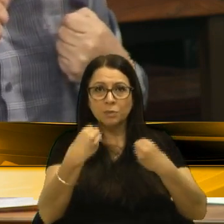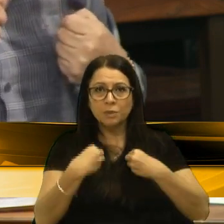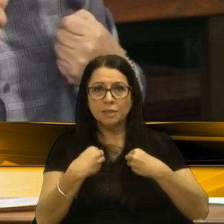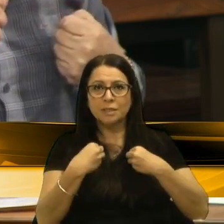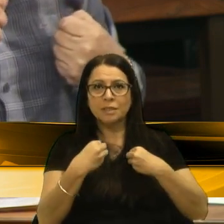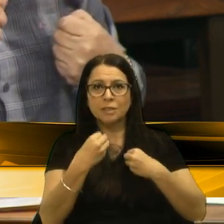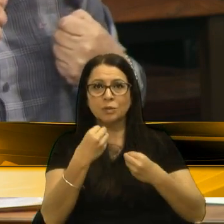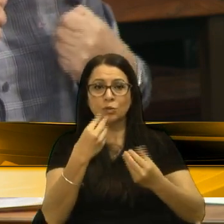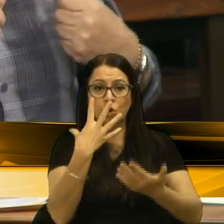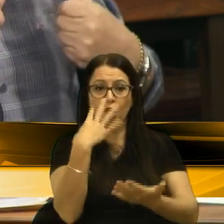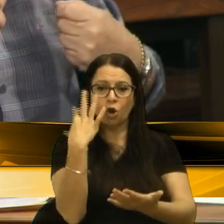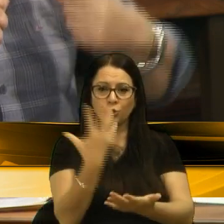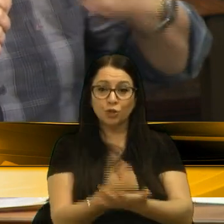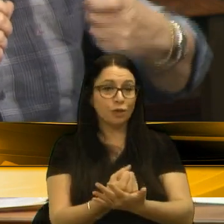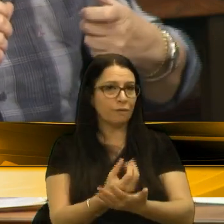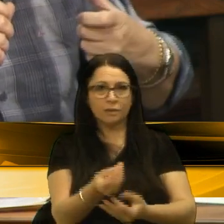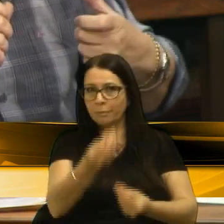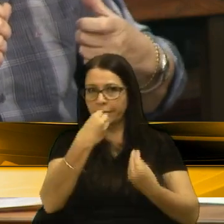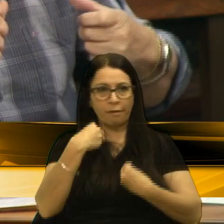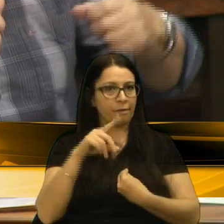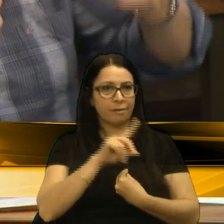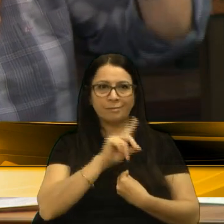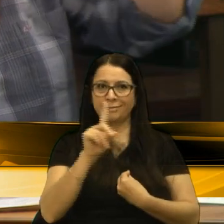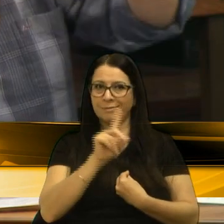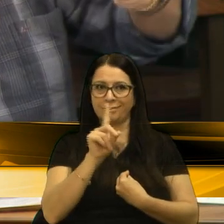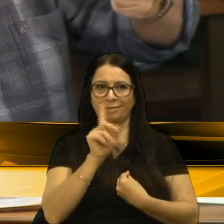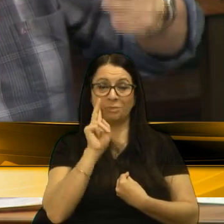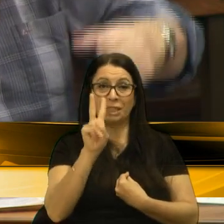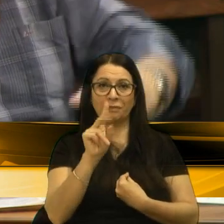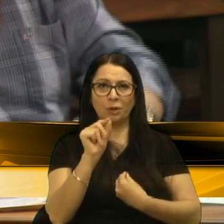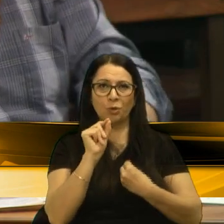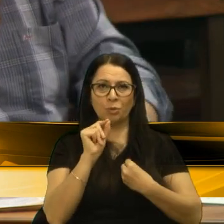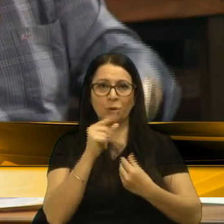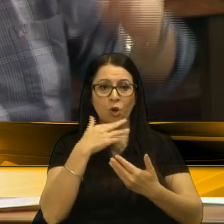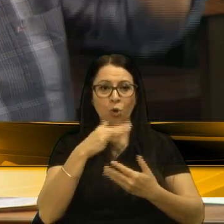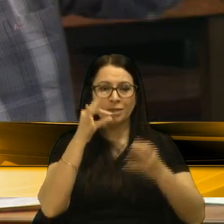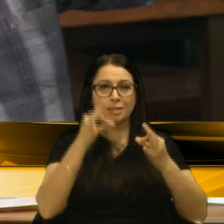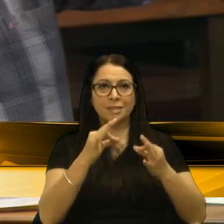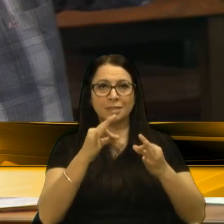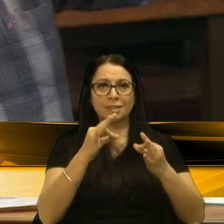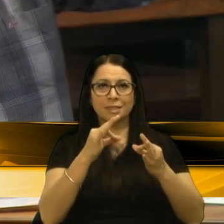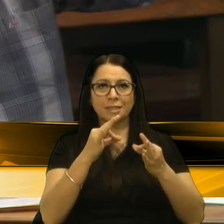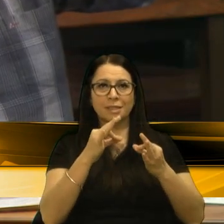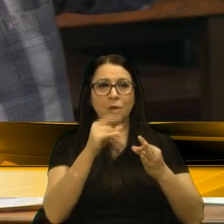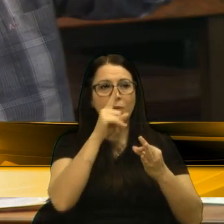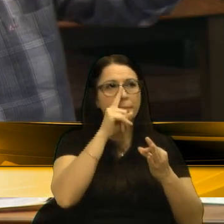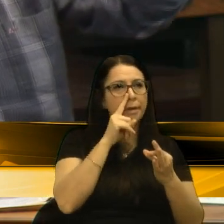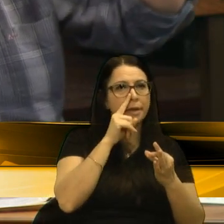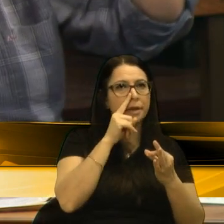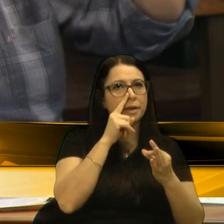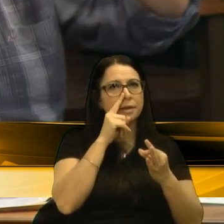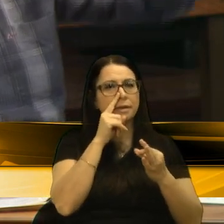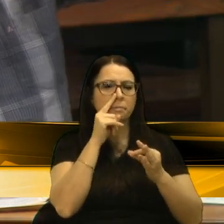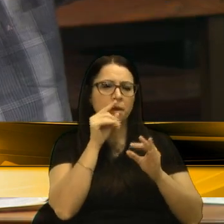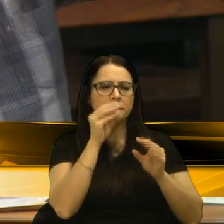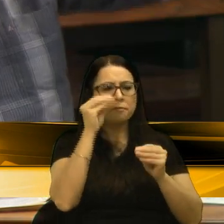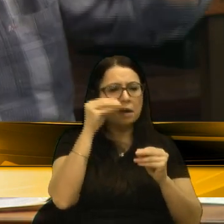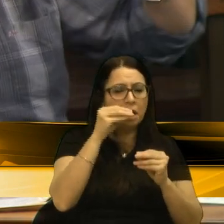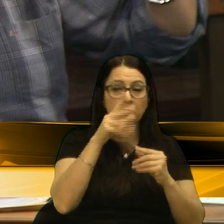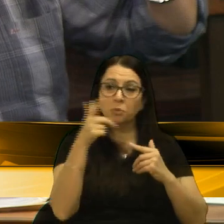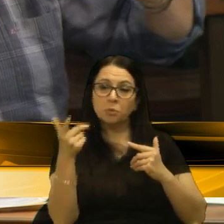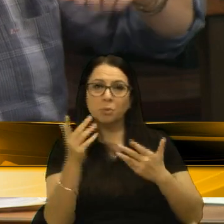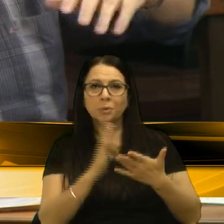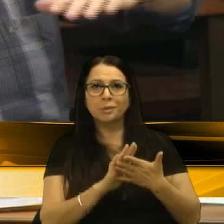né? Se negaram, não nos deram o software para fazer a cor corretamente. Então, o amarelo está um pouquinho mais desbotado do que o outro,